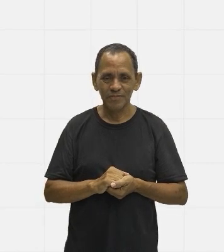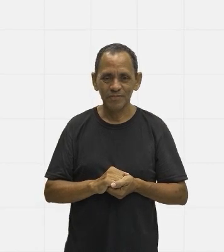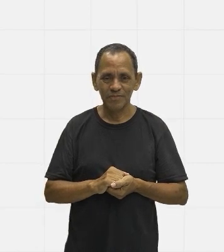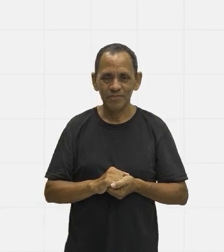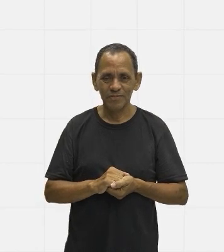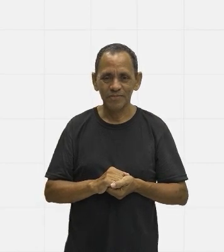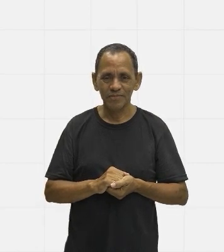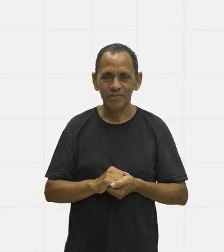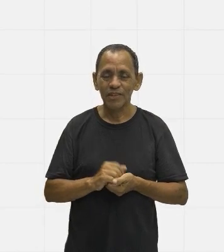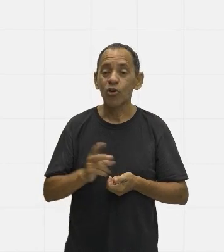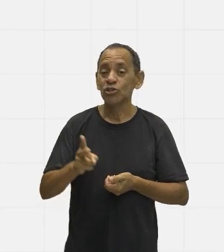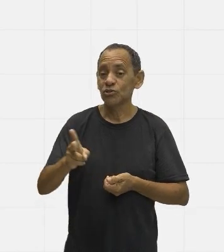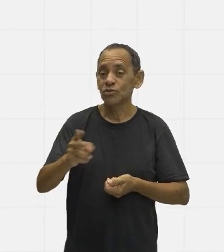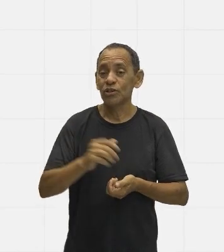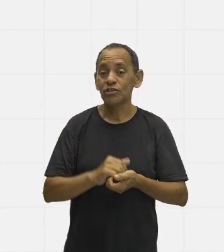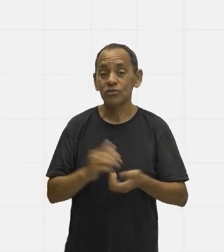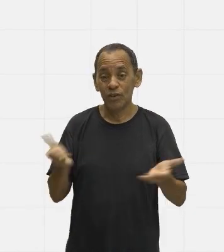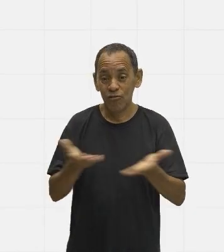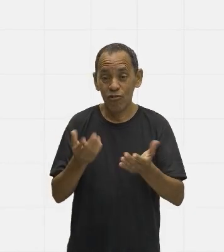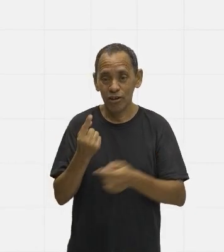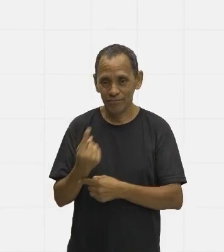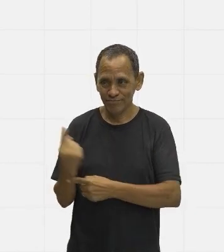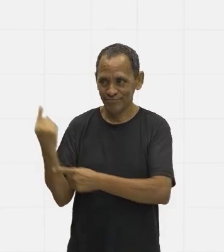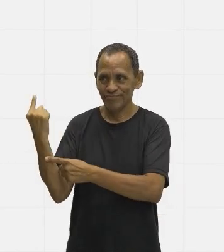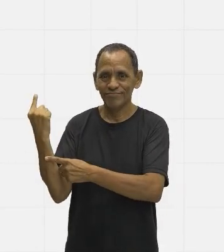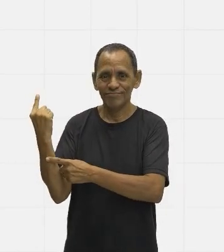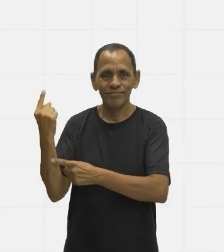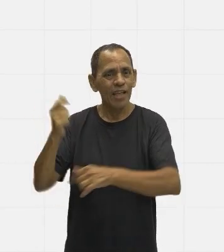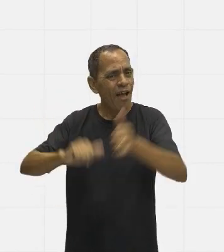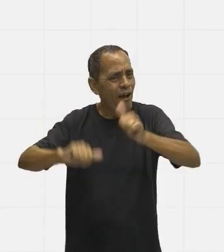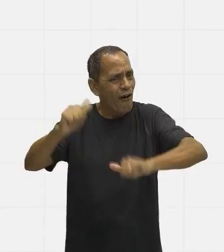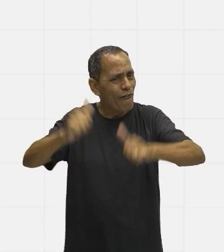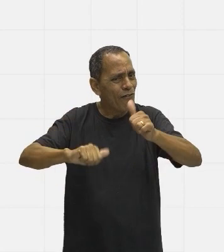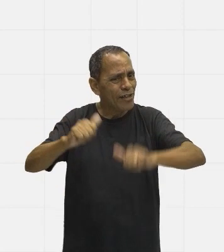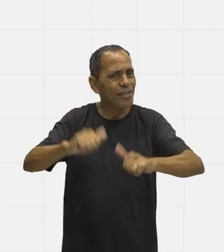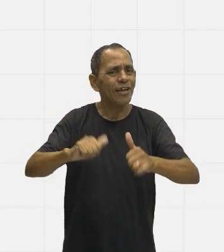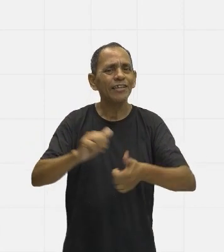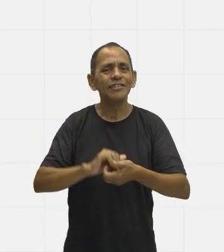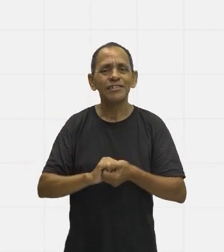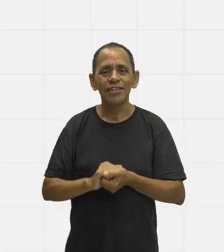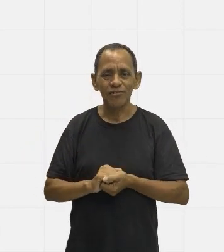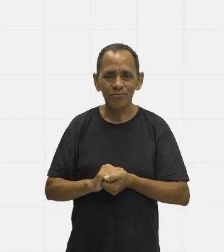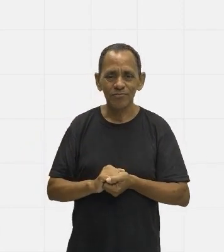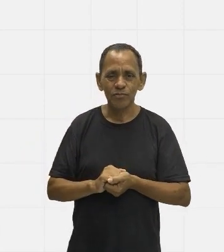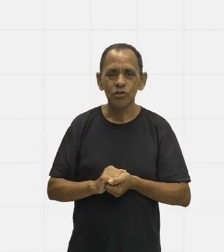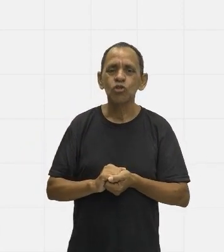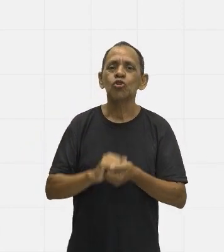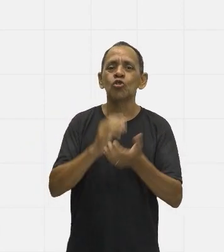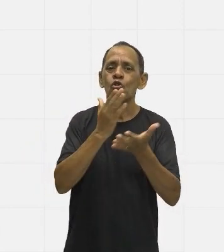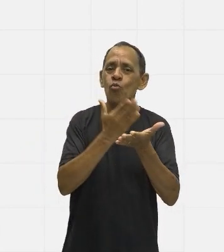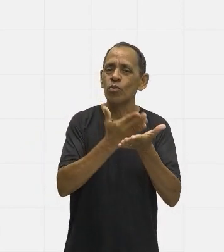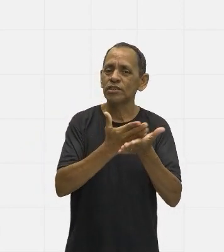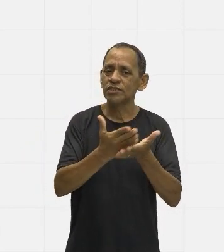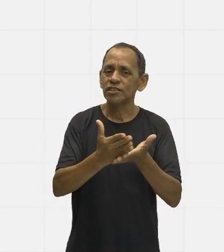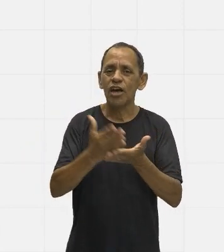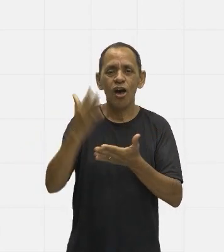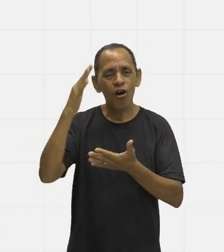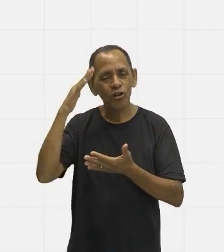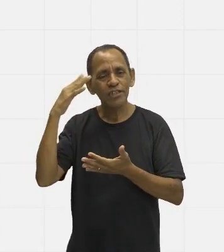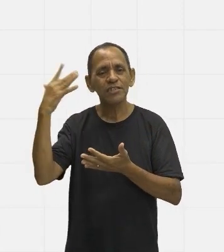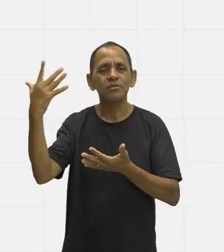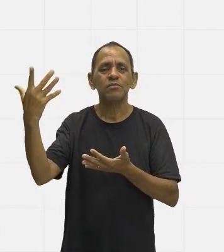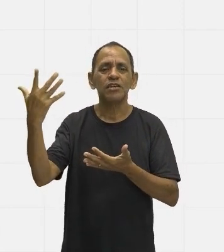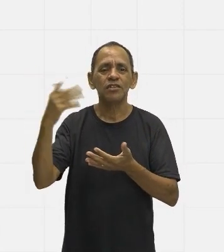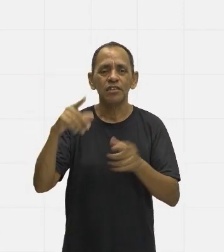Olha, a nossa avaliação diagnóstica. Isso, não é? Além da nossa aula inaugural, né, a gente tem aí também a nossa avaliação diagnóstica,